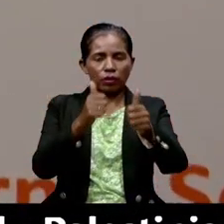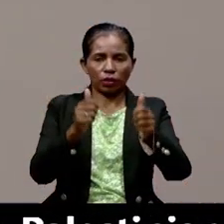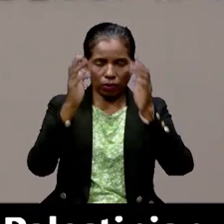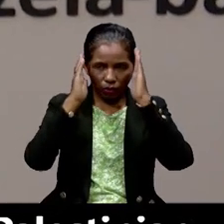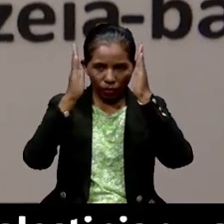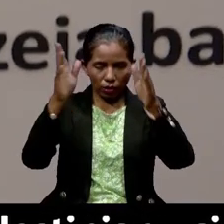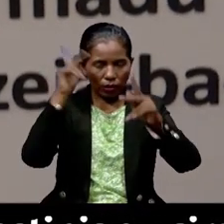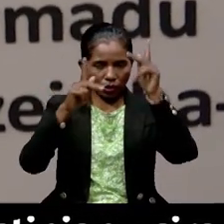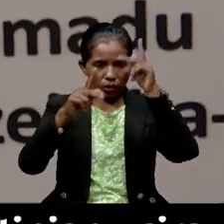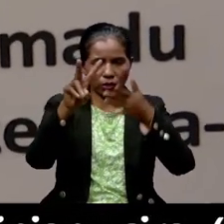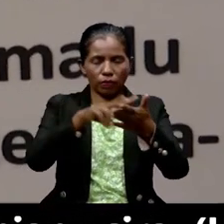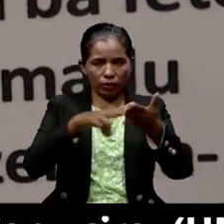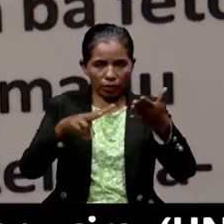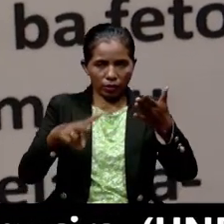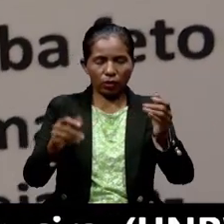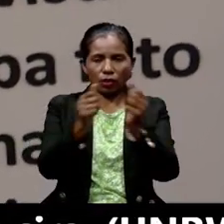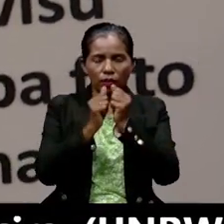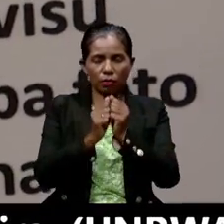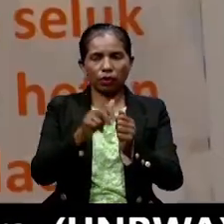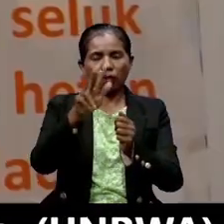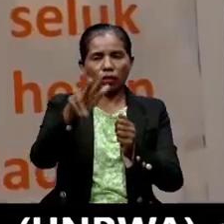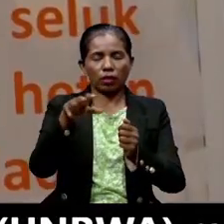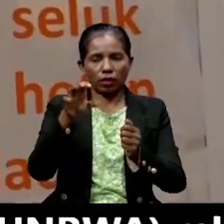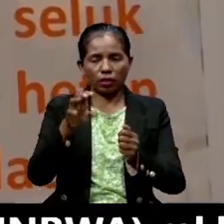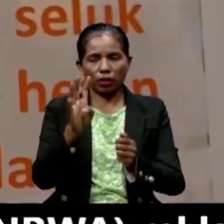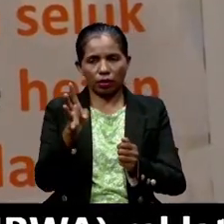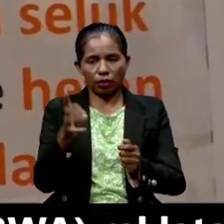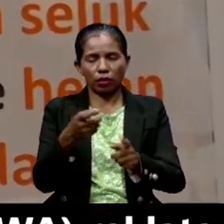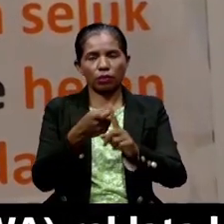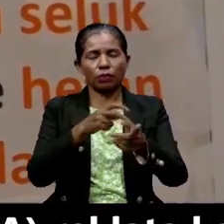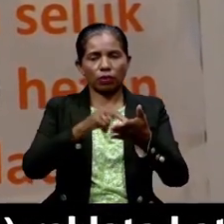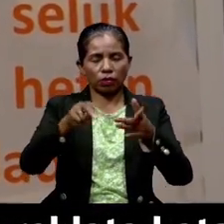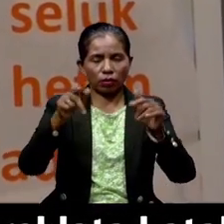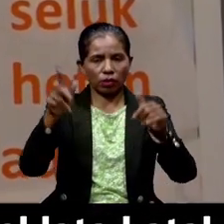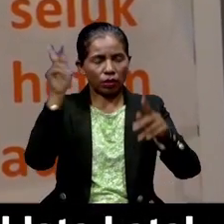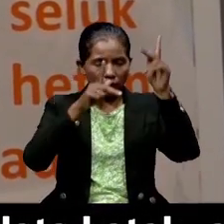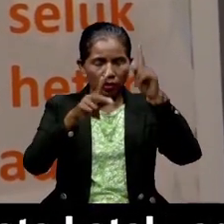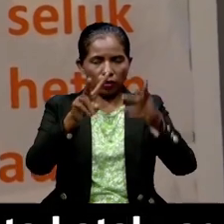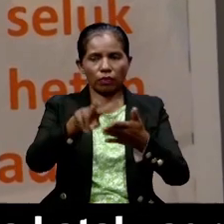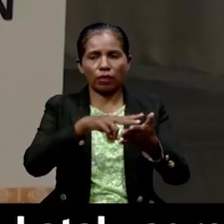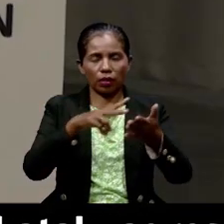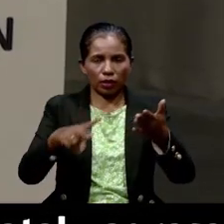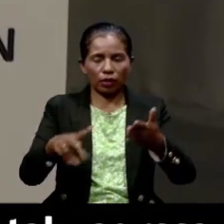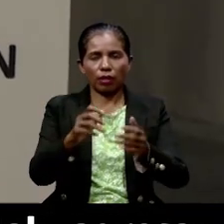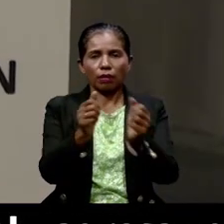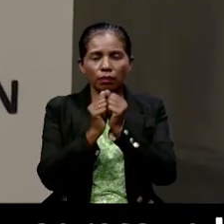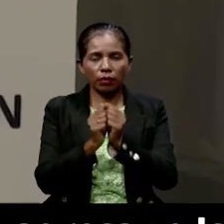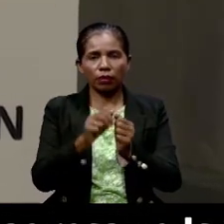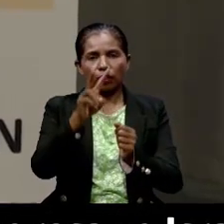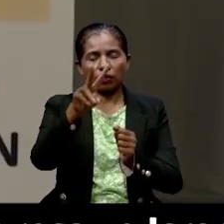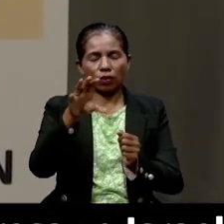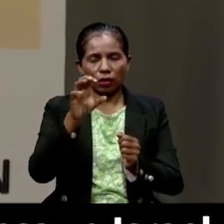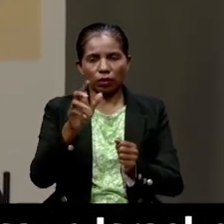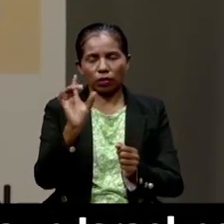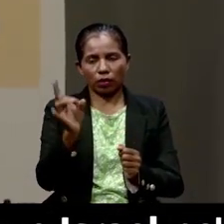estratégia caso violência doméstica hamuto katus tolu hat nulu, husi número ne caso violência doméstica hamuto katus rua walu